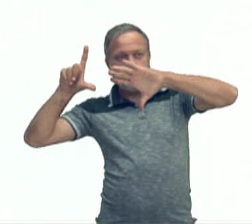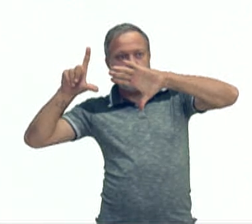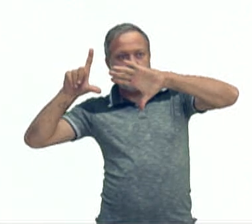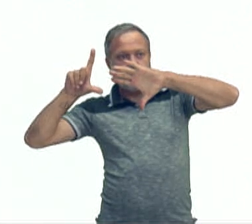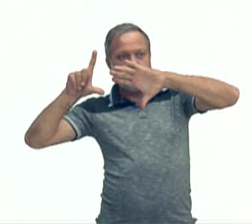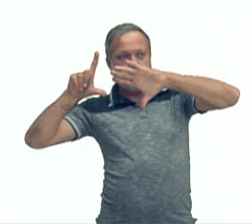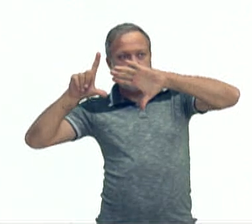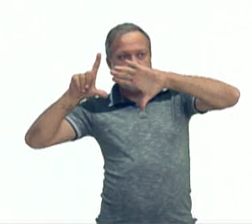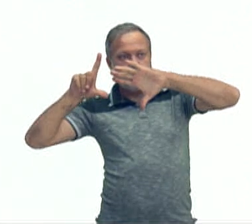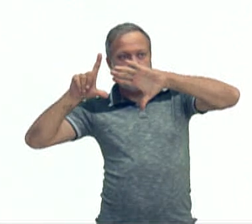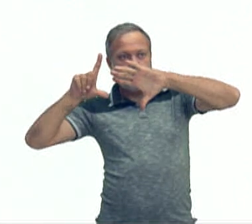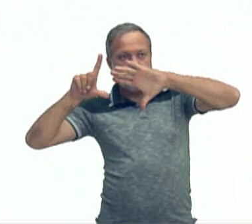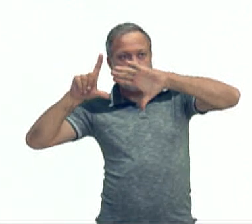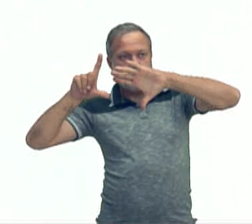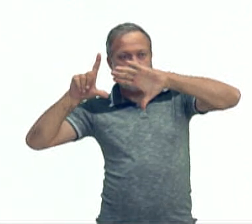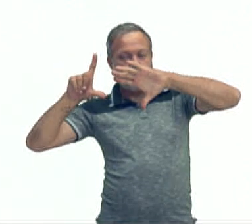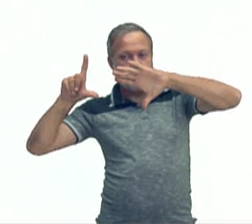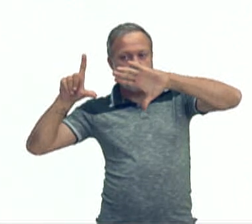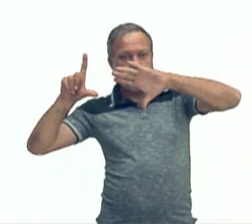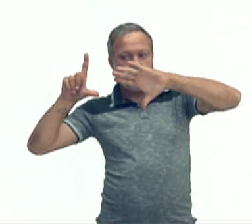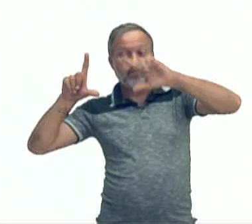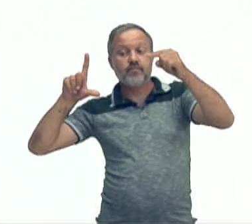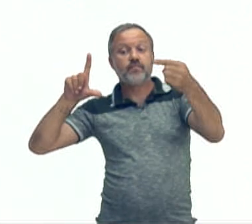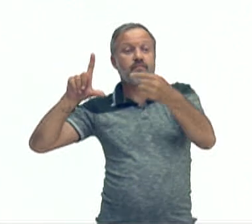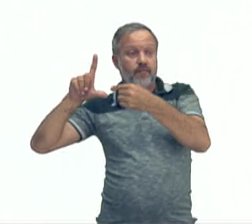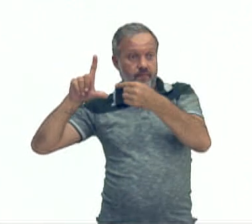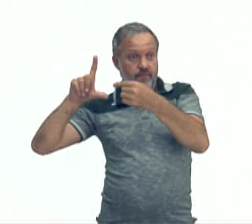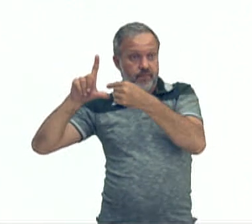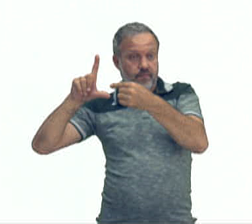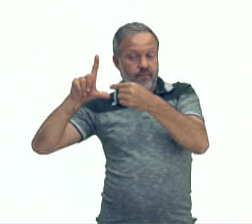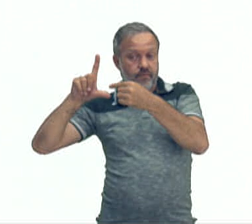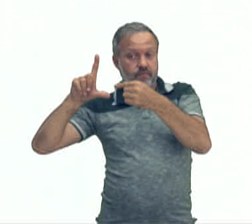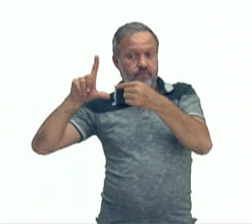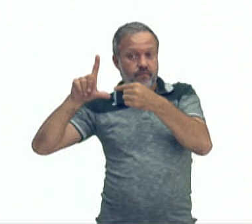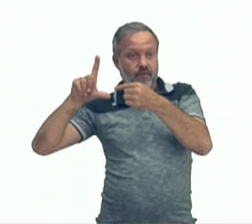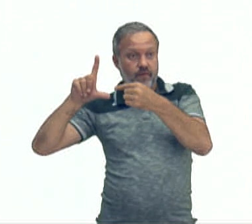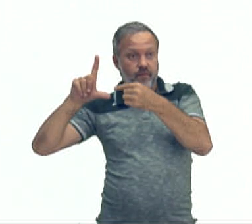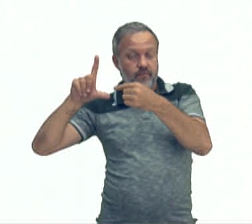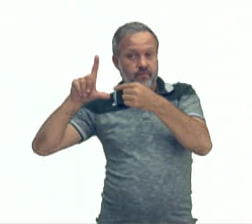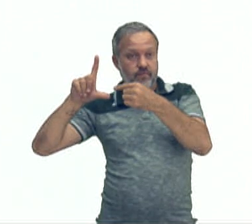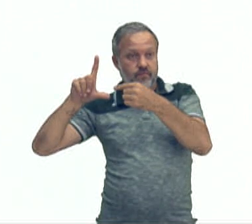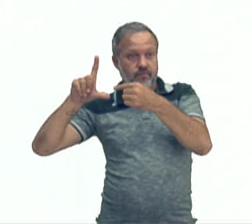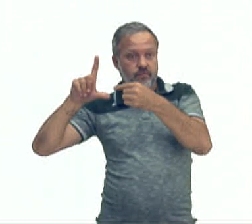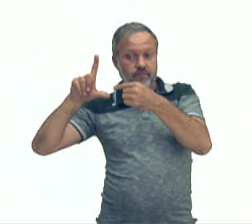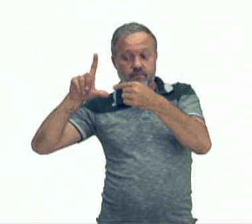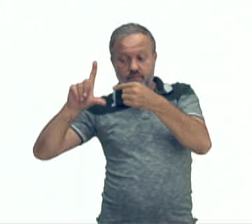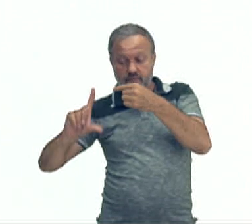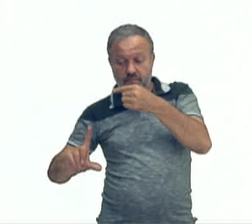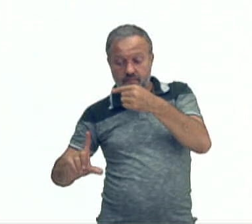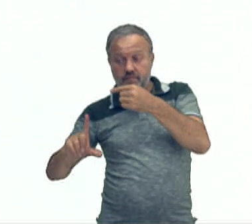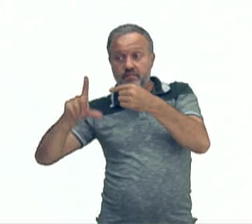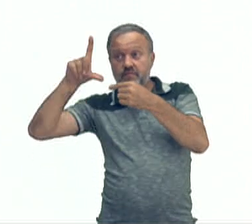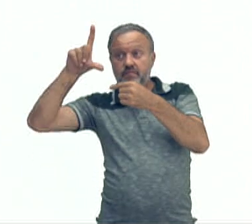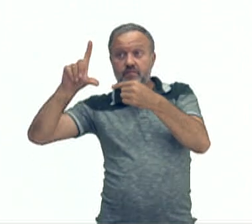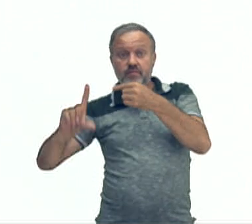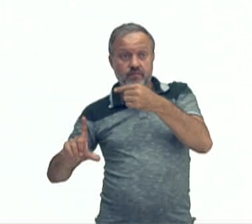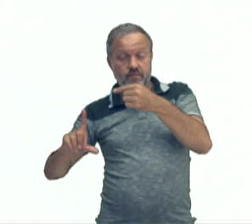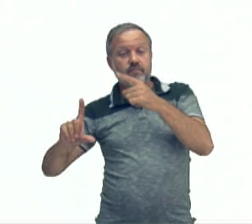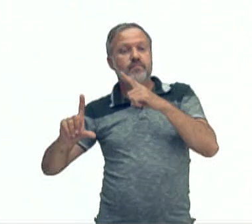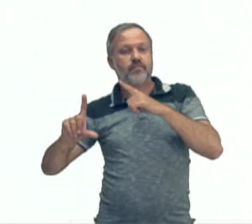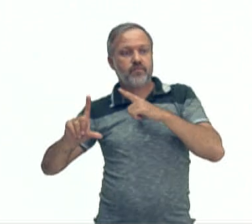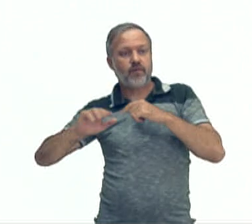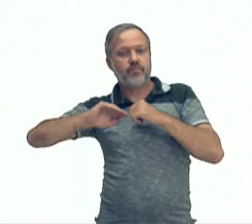parte voltada para o Oceano Atlântico. Tanto no hemisfério norte como no hemisfério sul, existem alguns